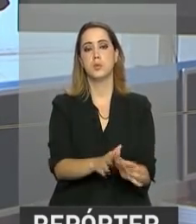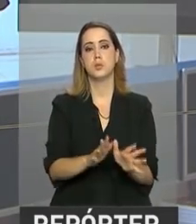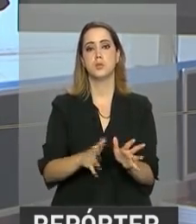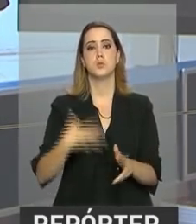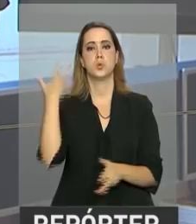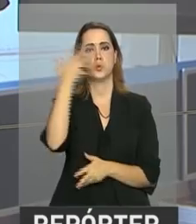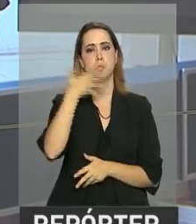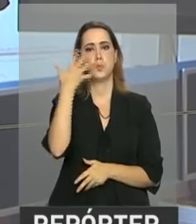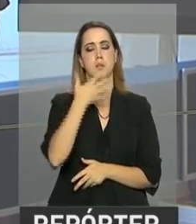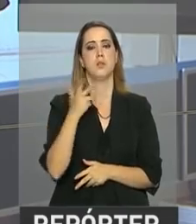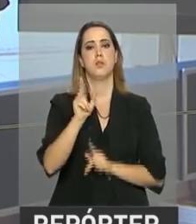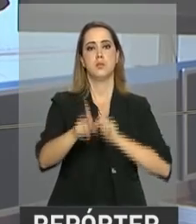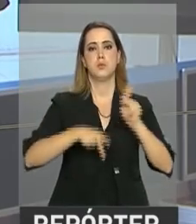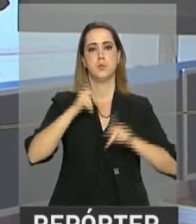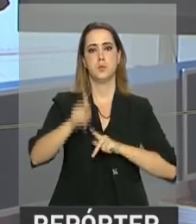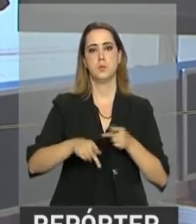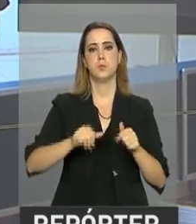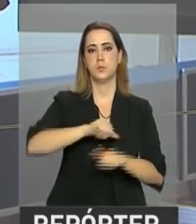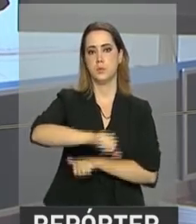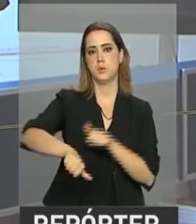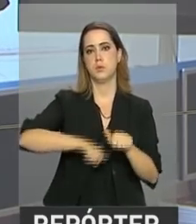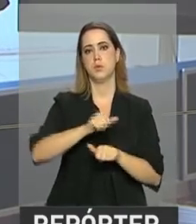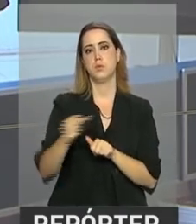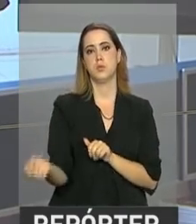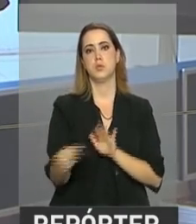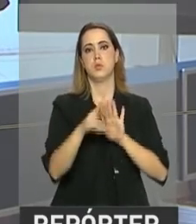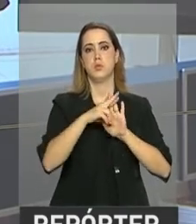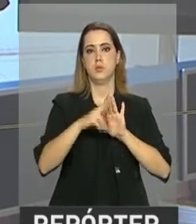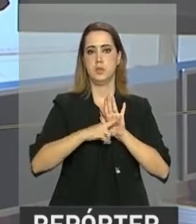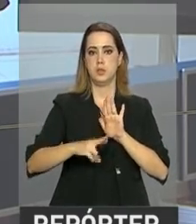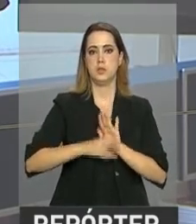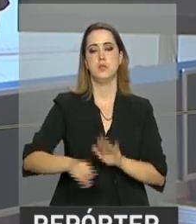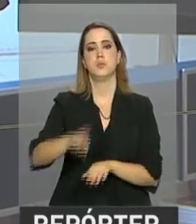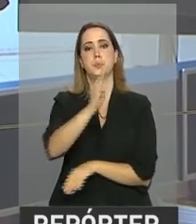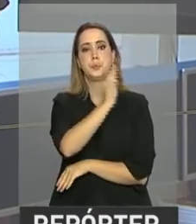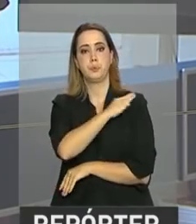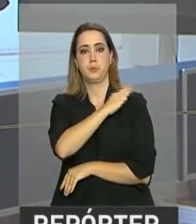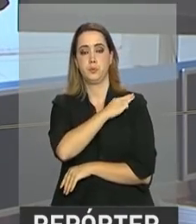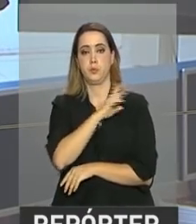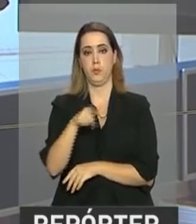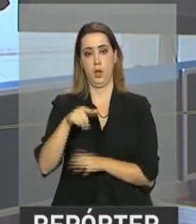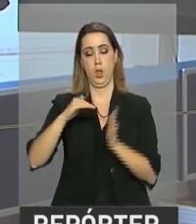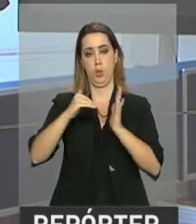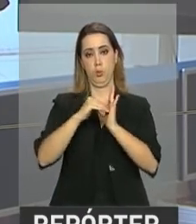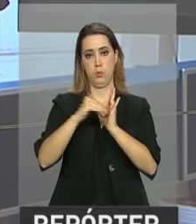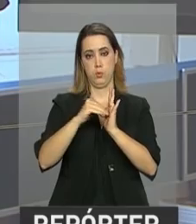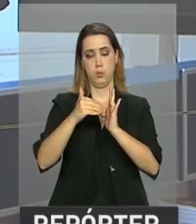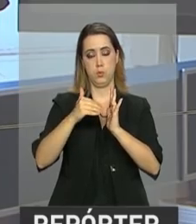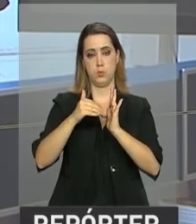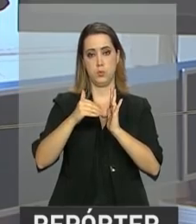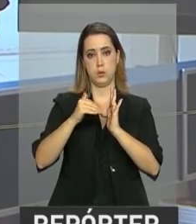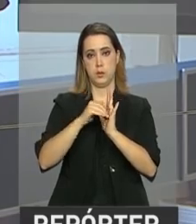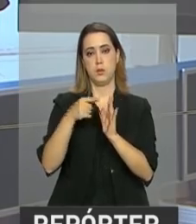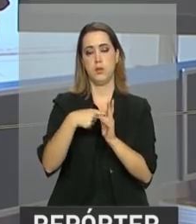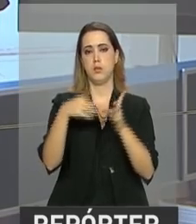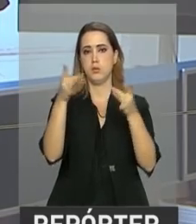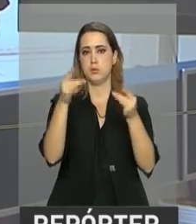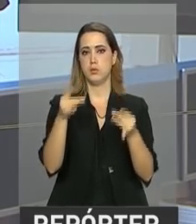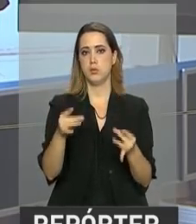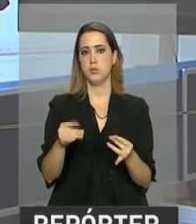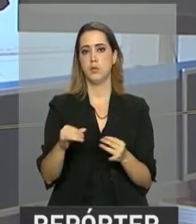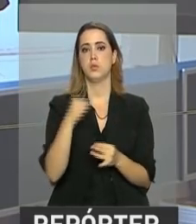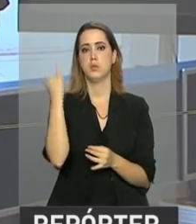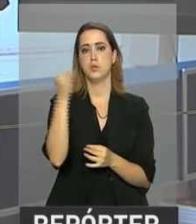audiência pública sobre a reforma do ensino médio no Senado. Durante a audiência, o ministro falou sobre os principais pontos da